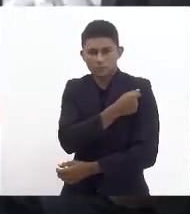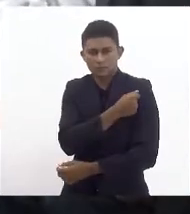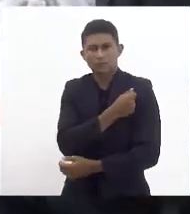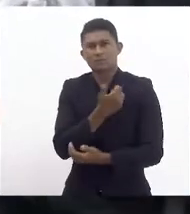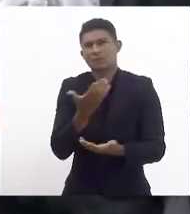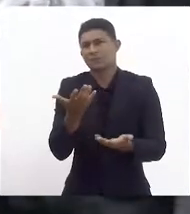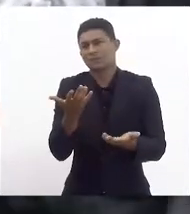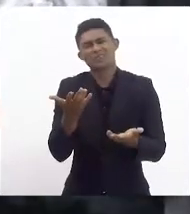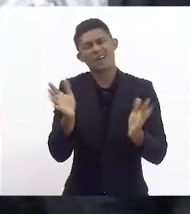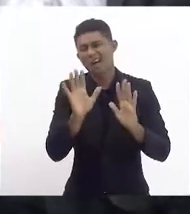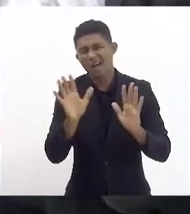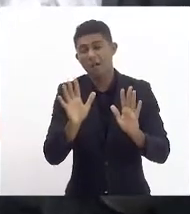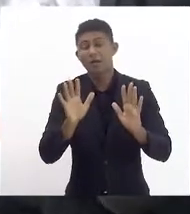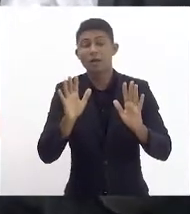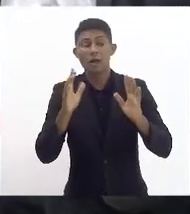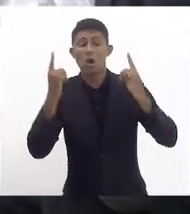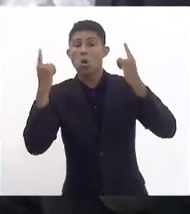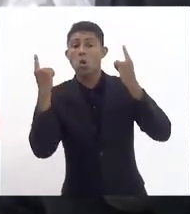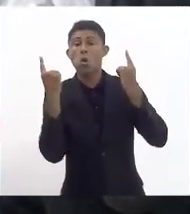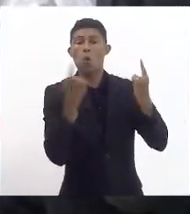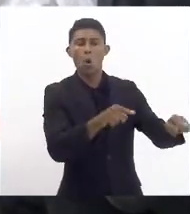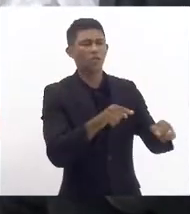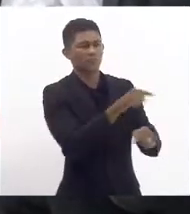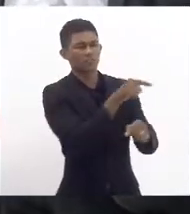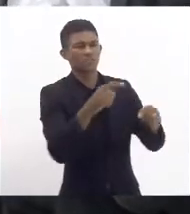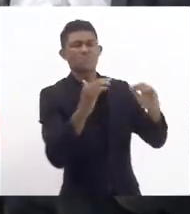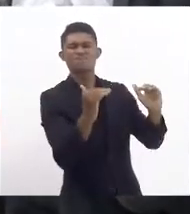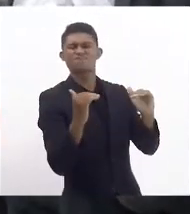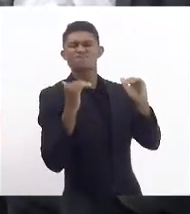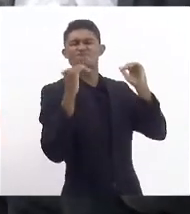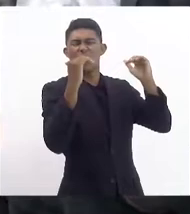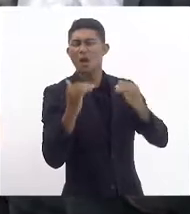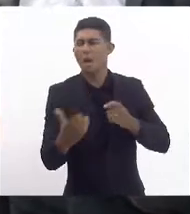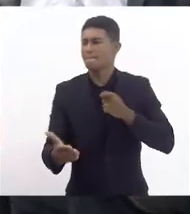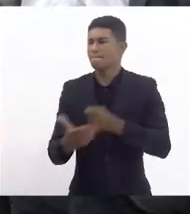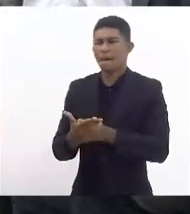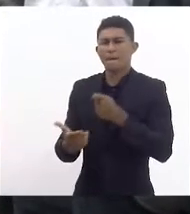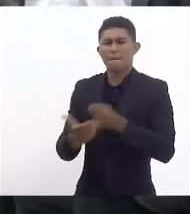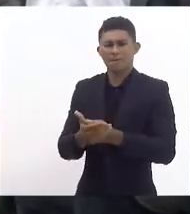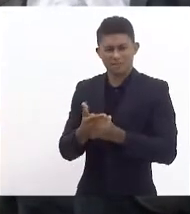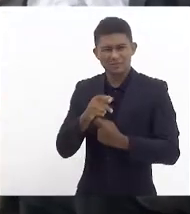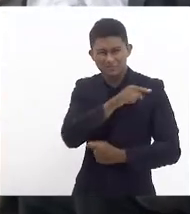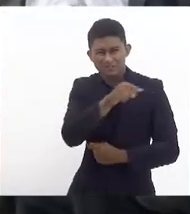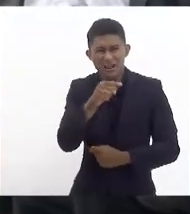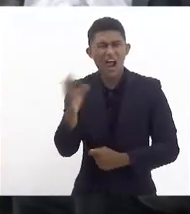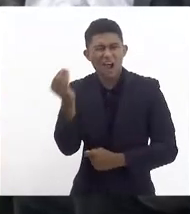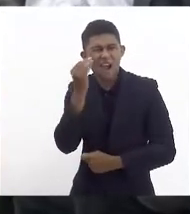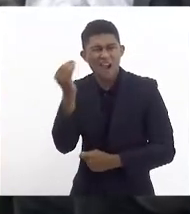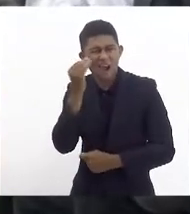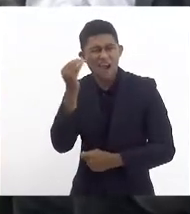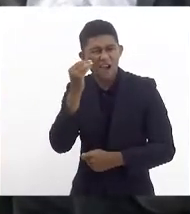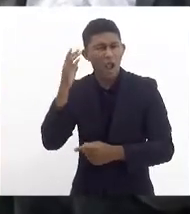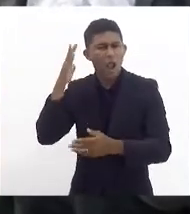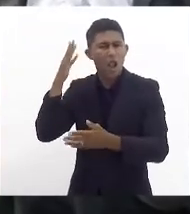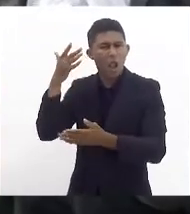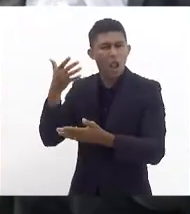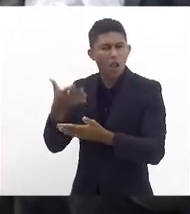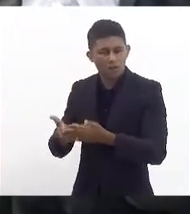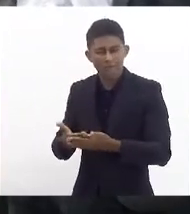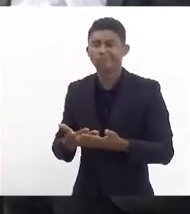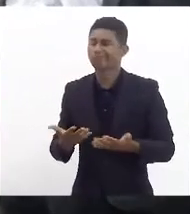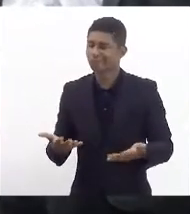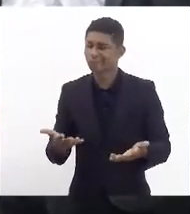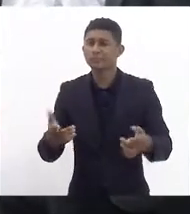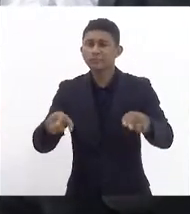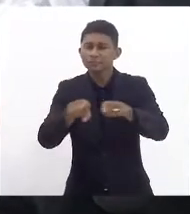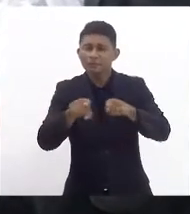projeto contra o totalitarismo, contra a ditadura que tentaram impor o tempo inteiro, contra a